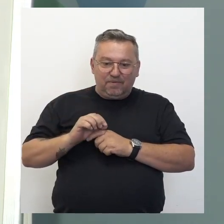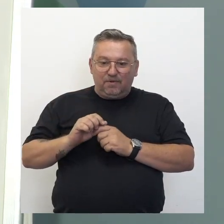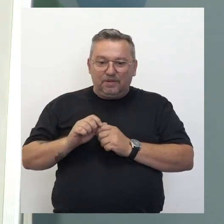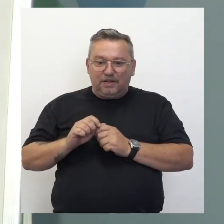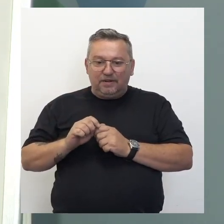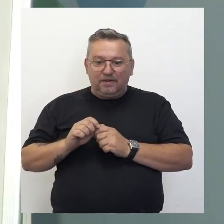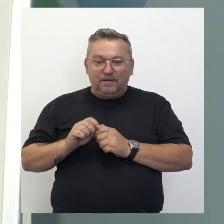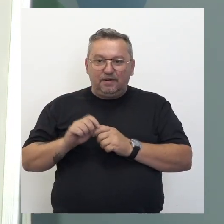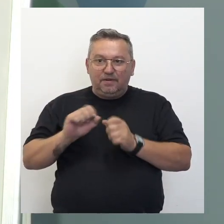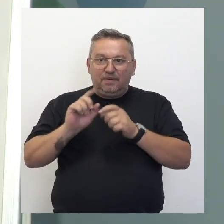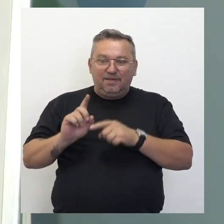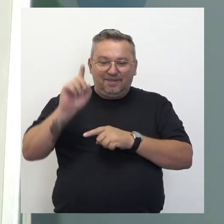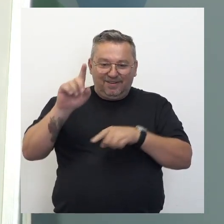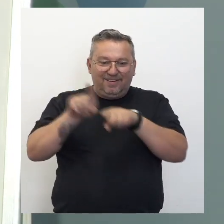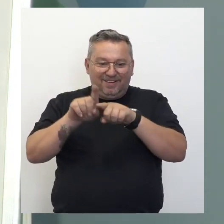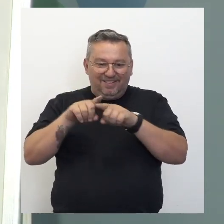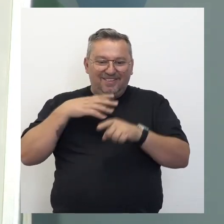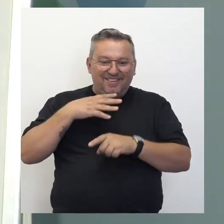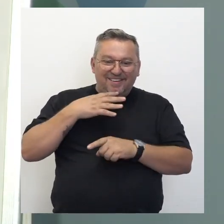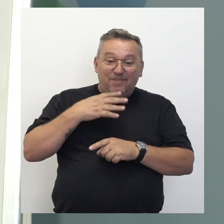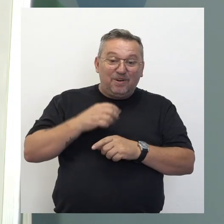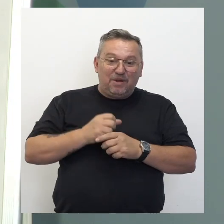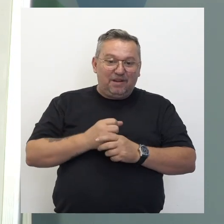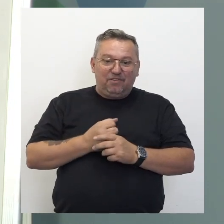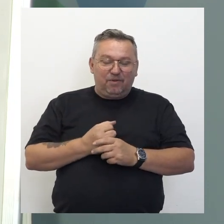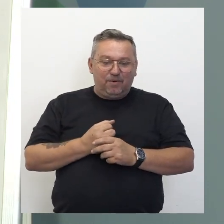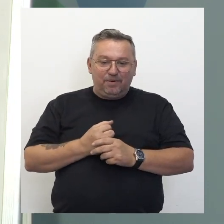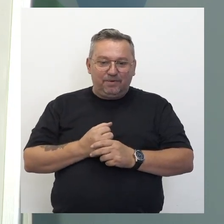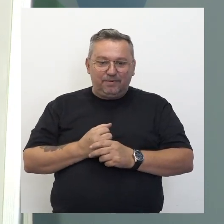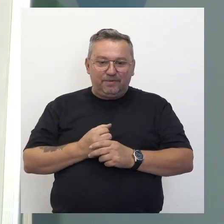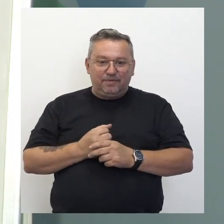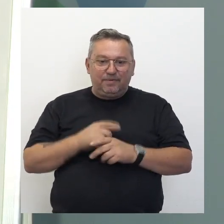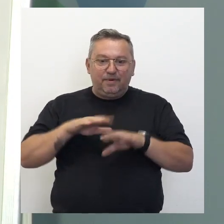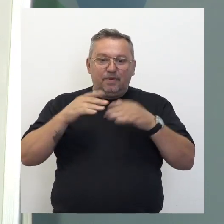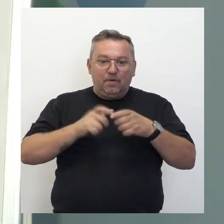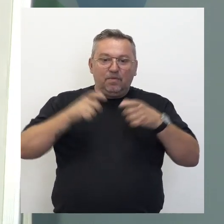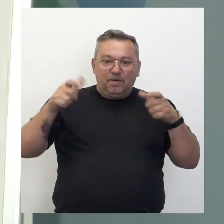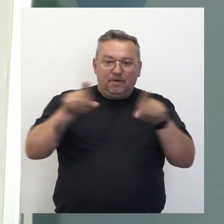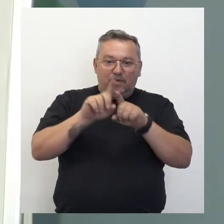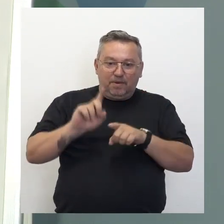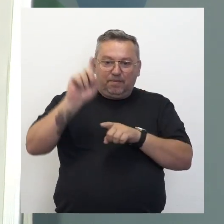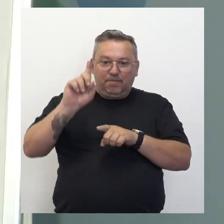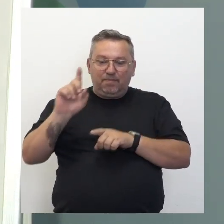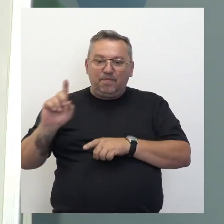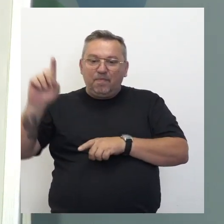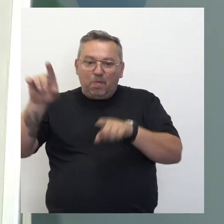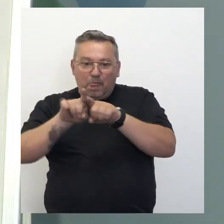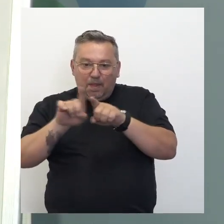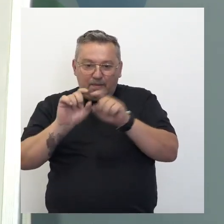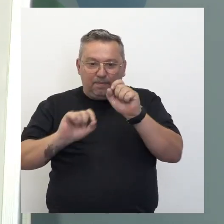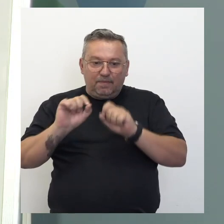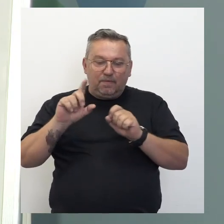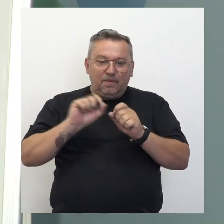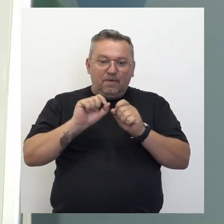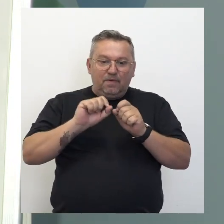maior será a constante, certo? E quanto maior aqui, maior aqui. Então, é diretamente proporcional, porque